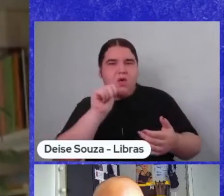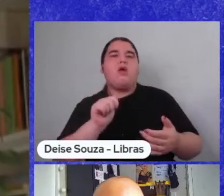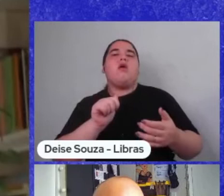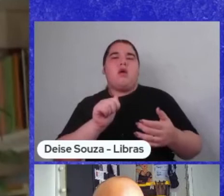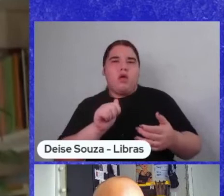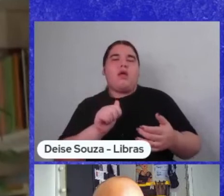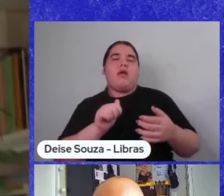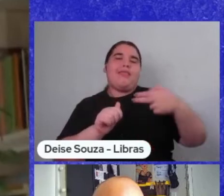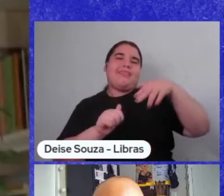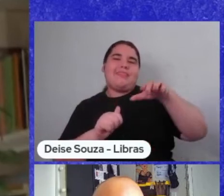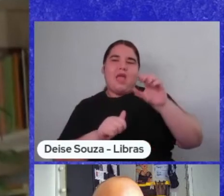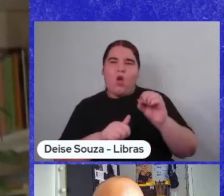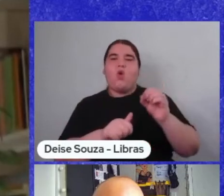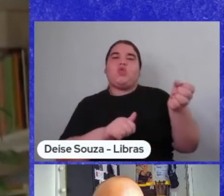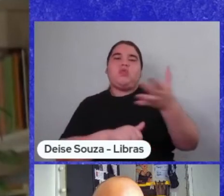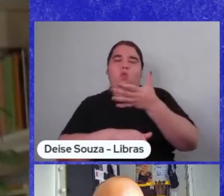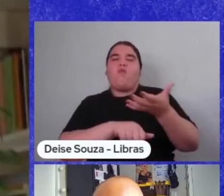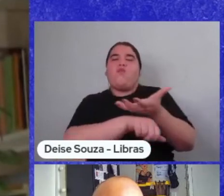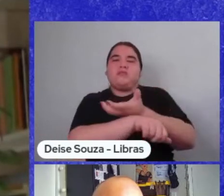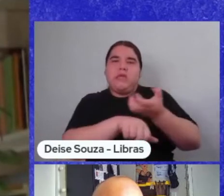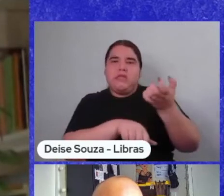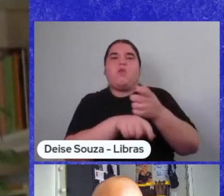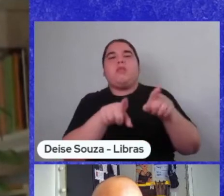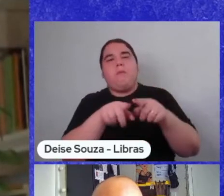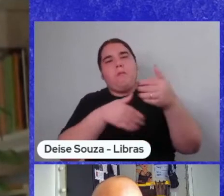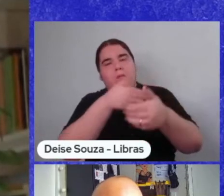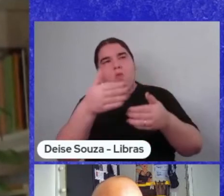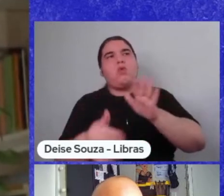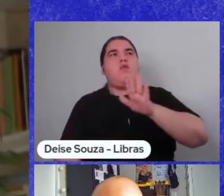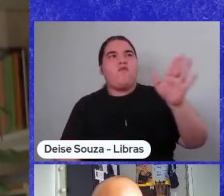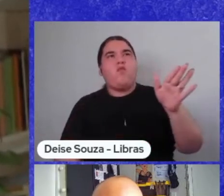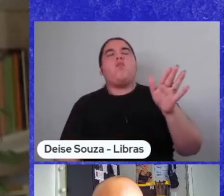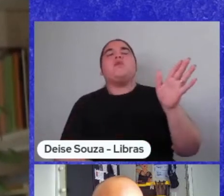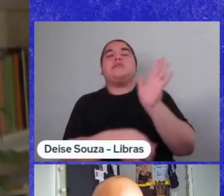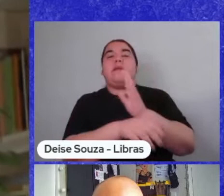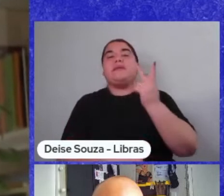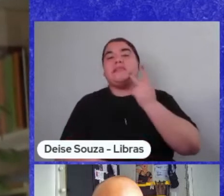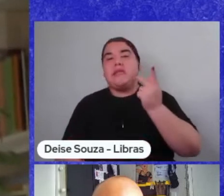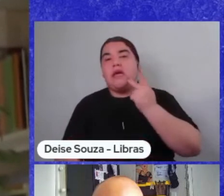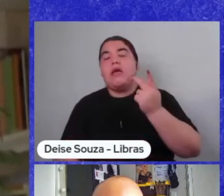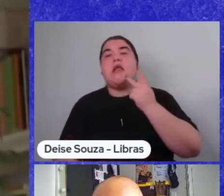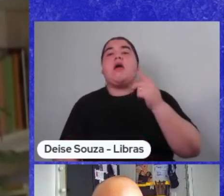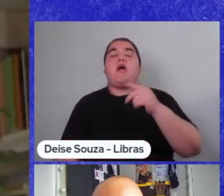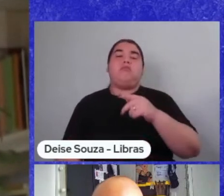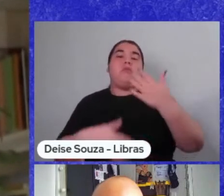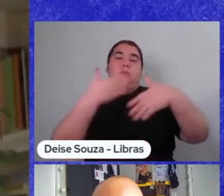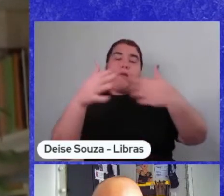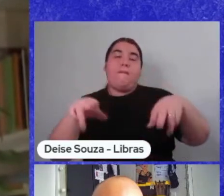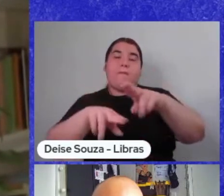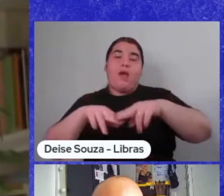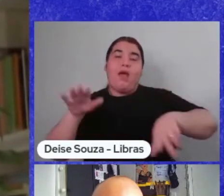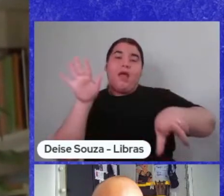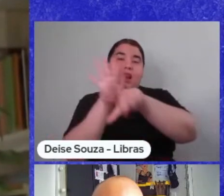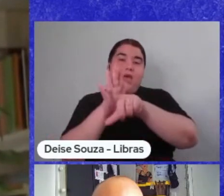esses projetos surgindo aí. Acho que agora, quando eu fui no Cine Ceará, eu já vi filmes feitos na lei, inclusive vi um filme